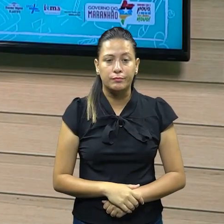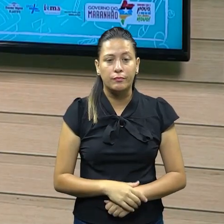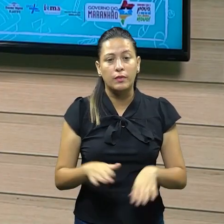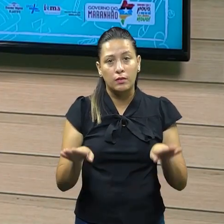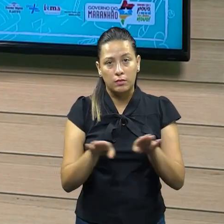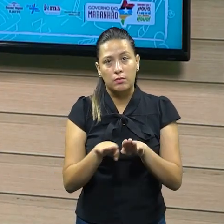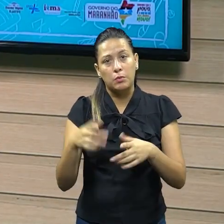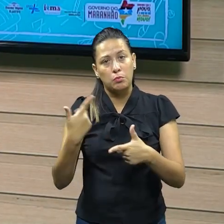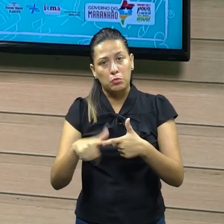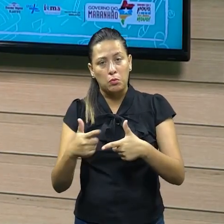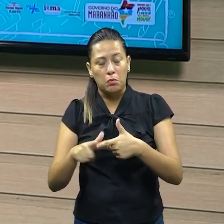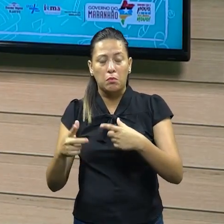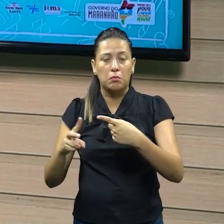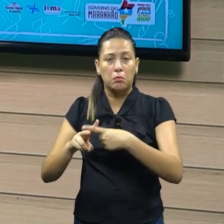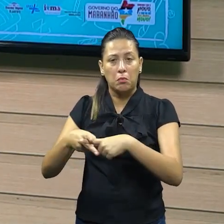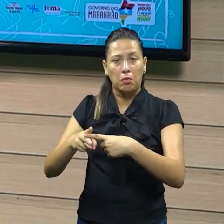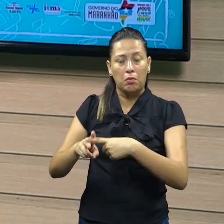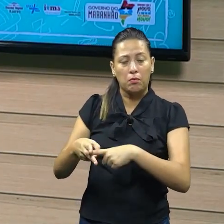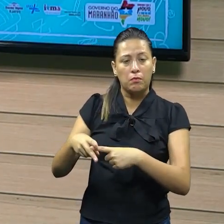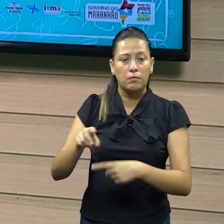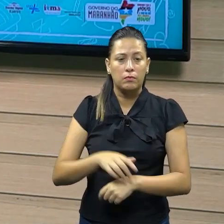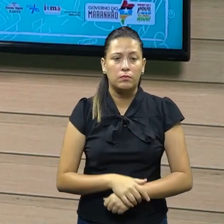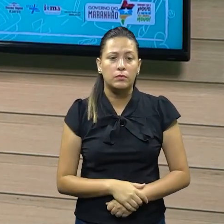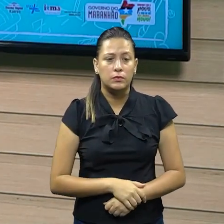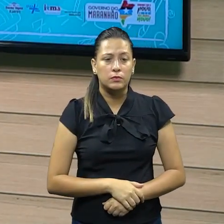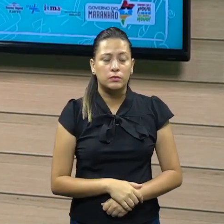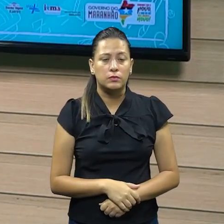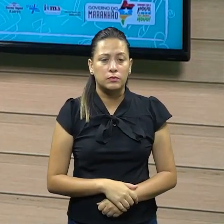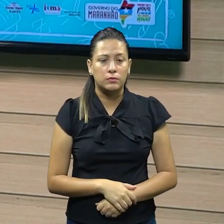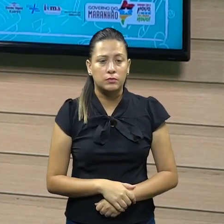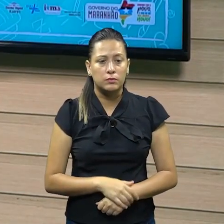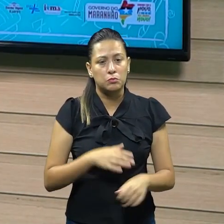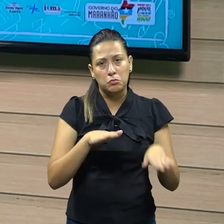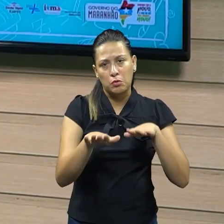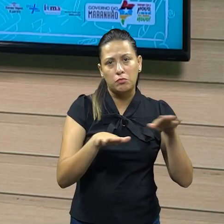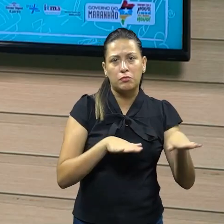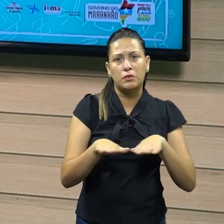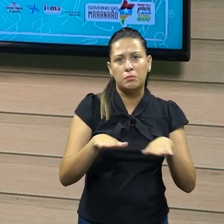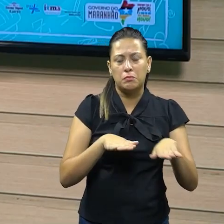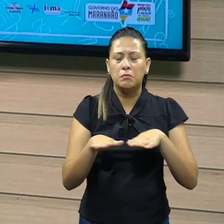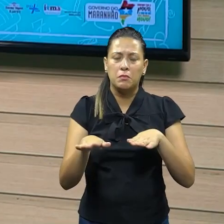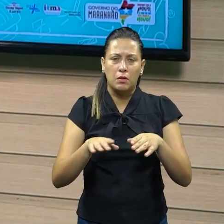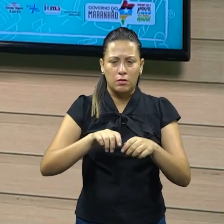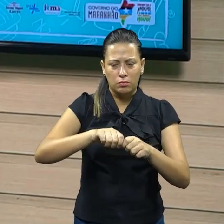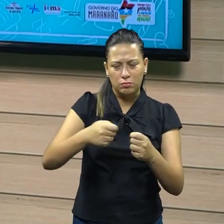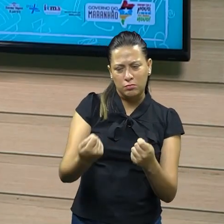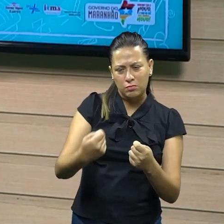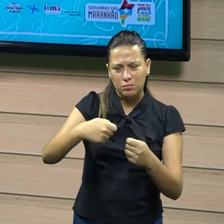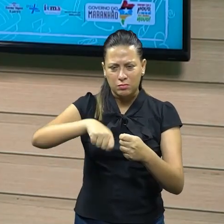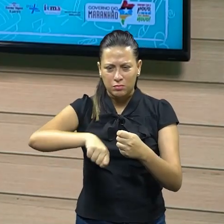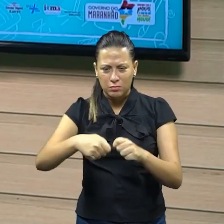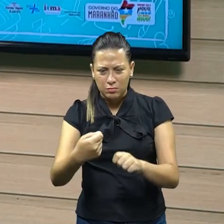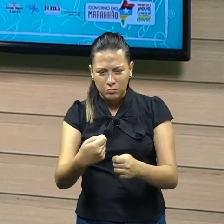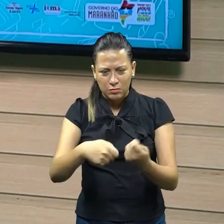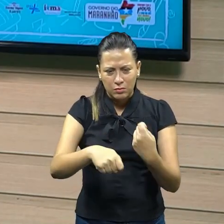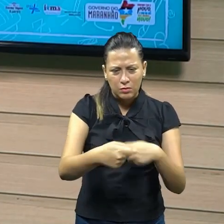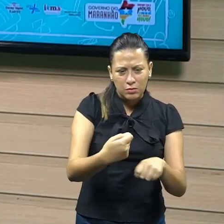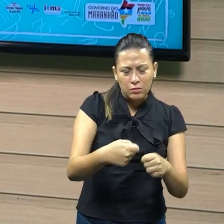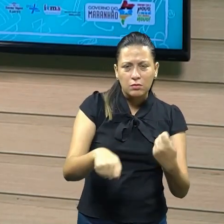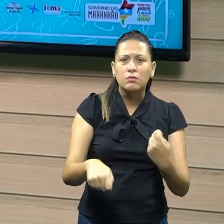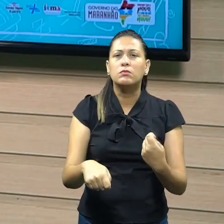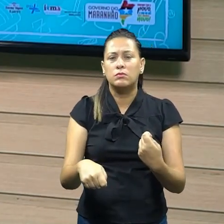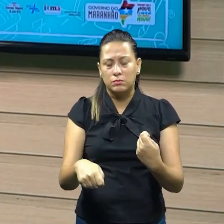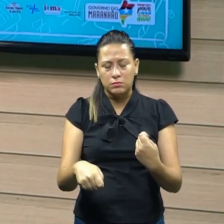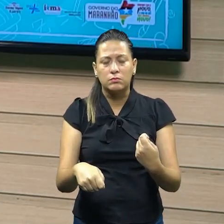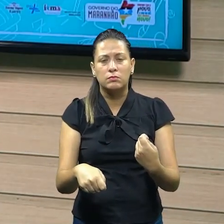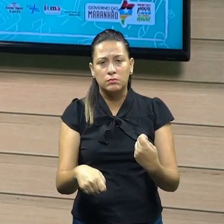Desgaste mecânico, esse basicamente é por fricção. Então o movimento de vai e vem, tá? O atrito entre algumas